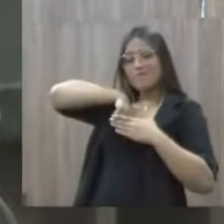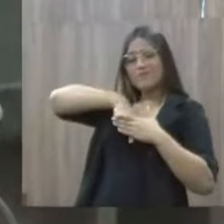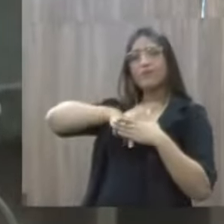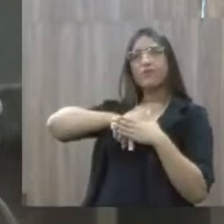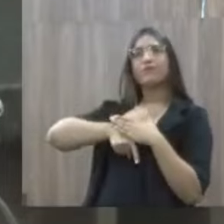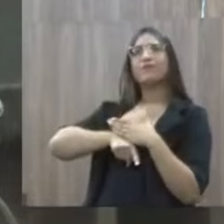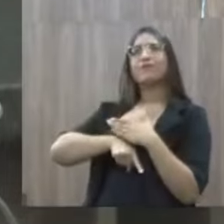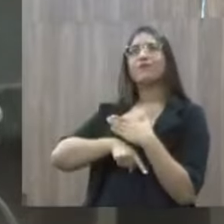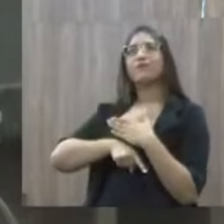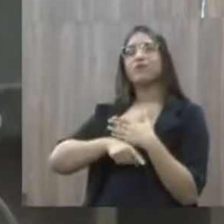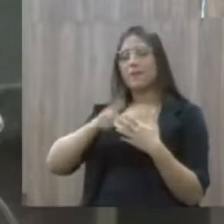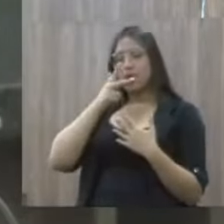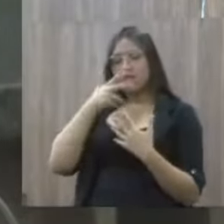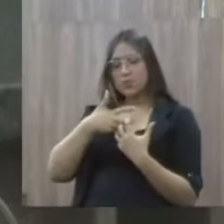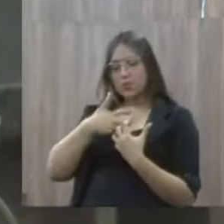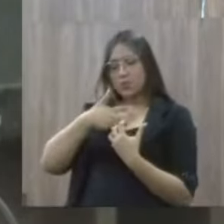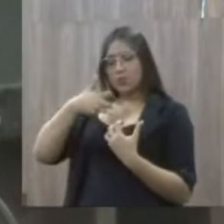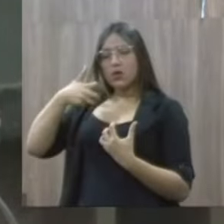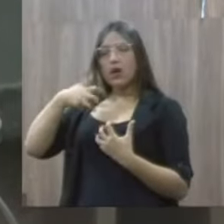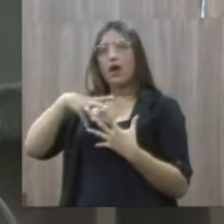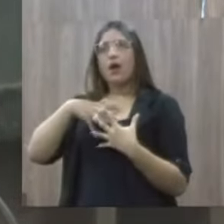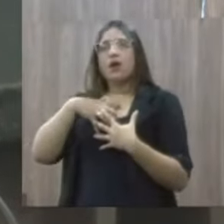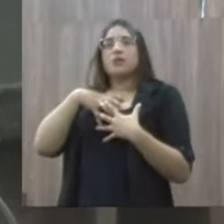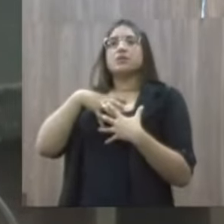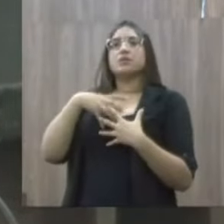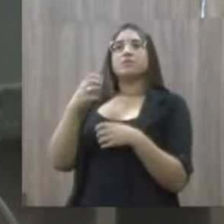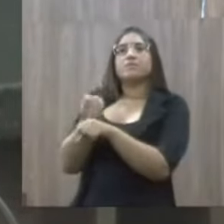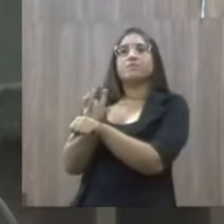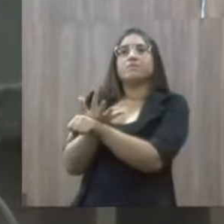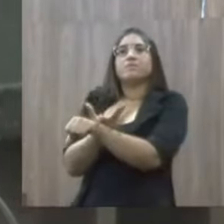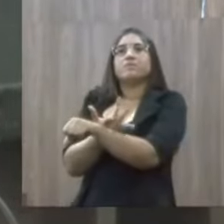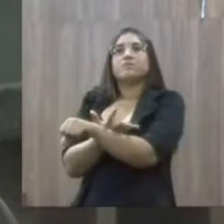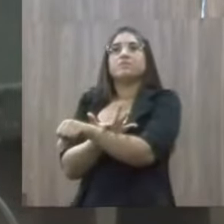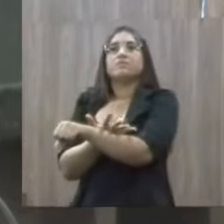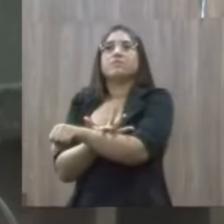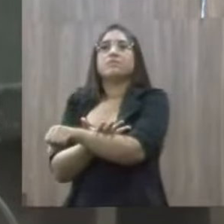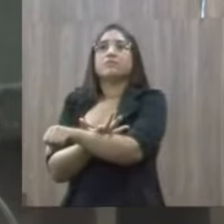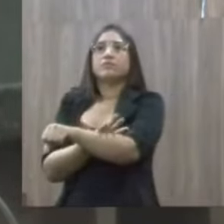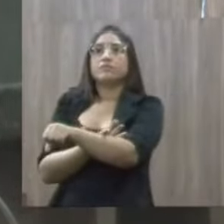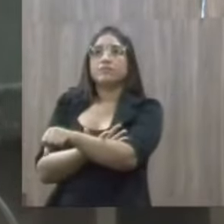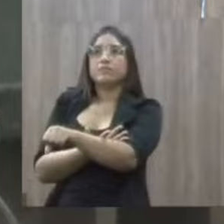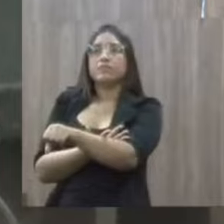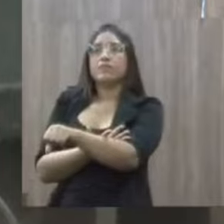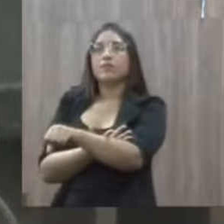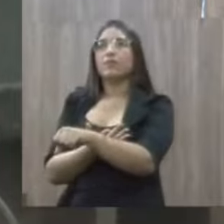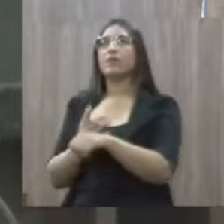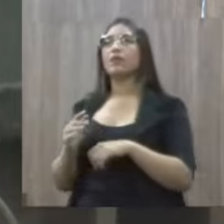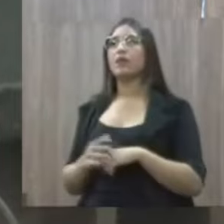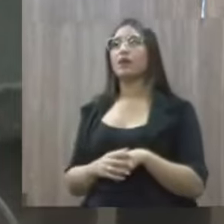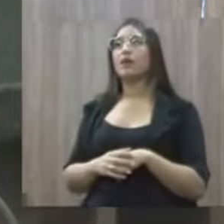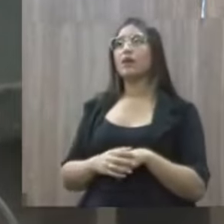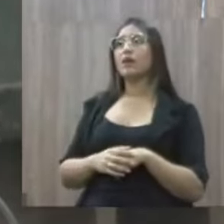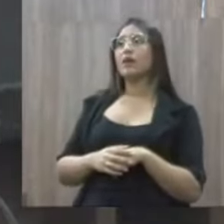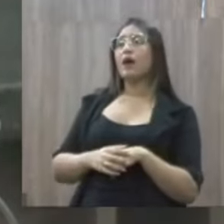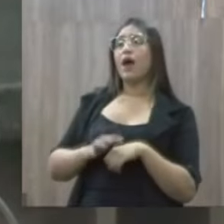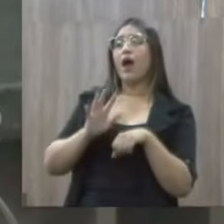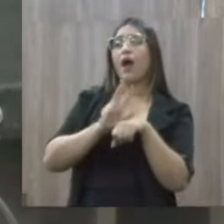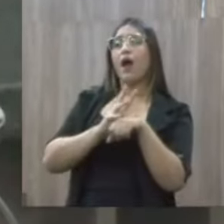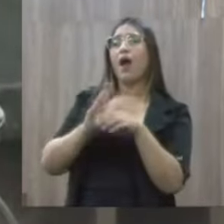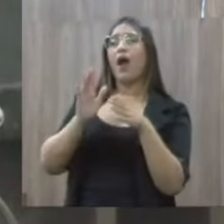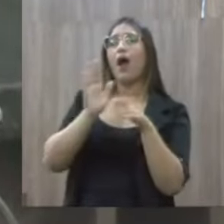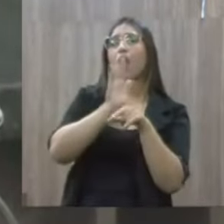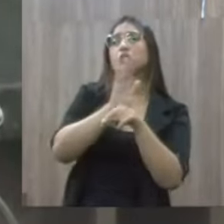a alma e o espírito, juntas e medulas, julga os pensamentos e